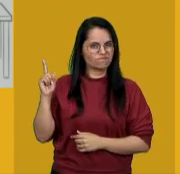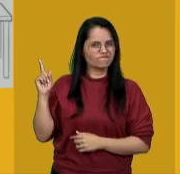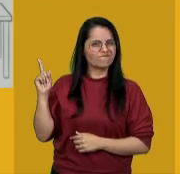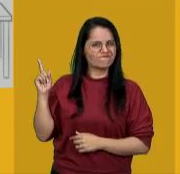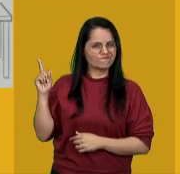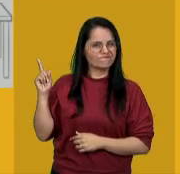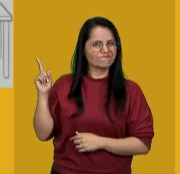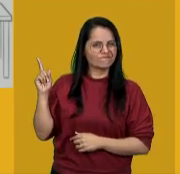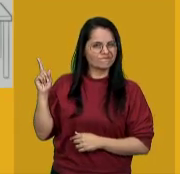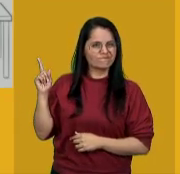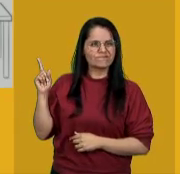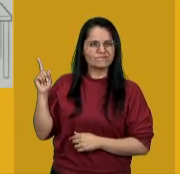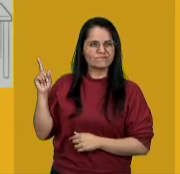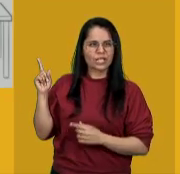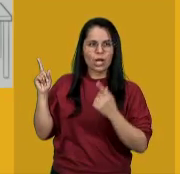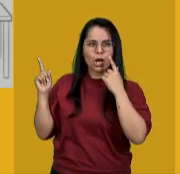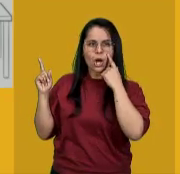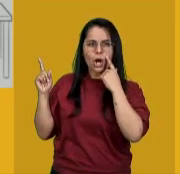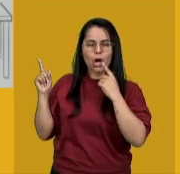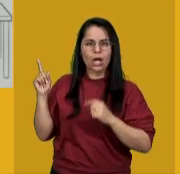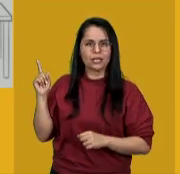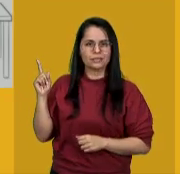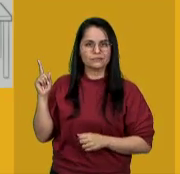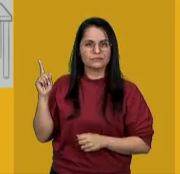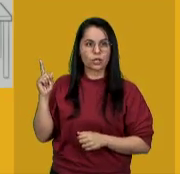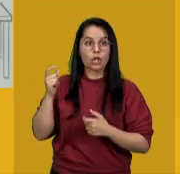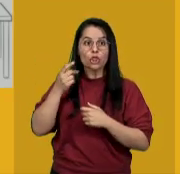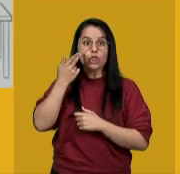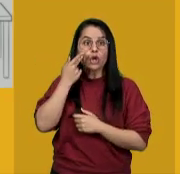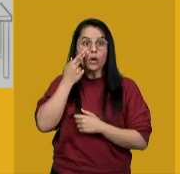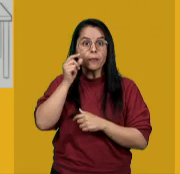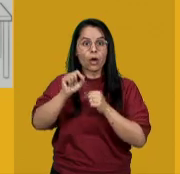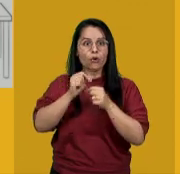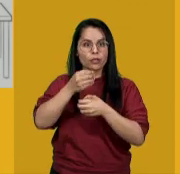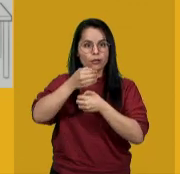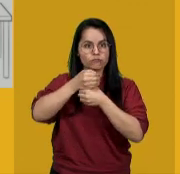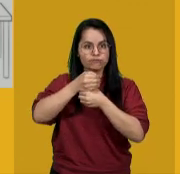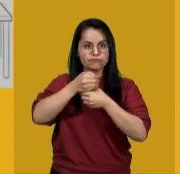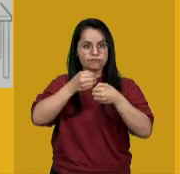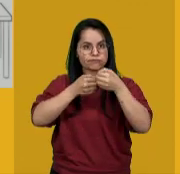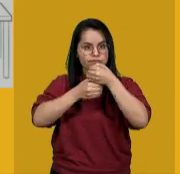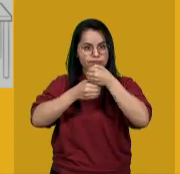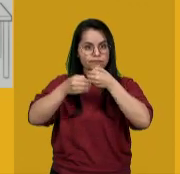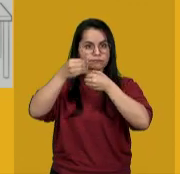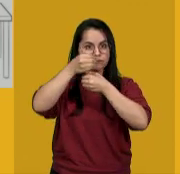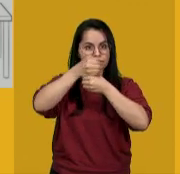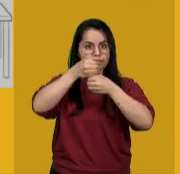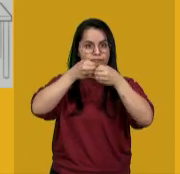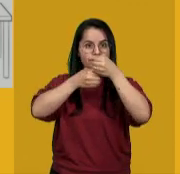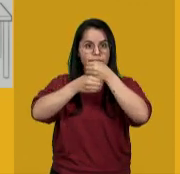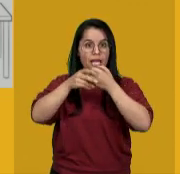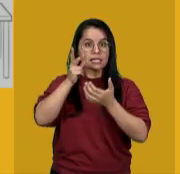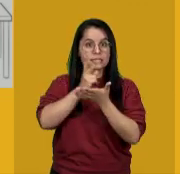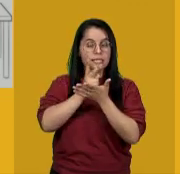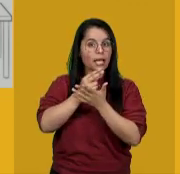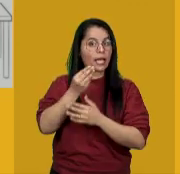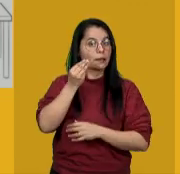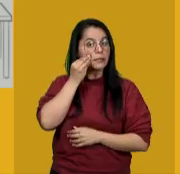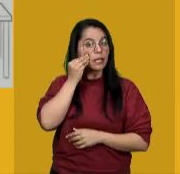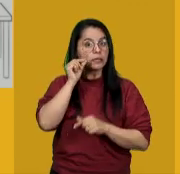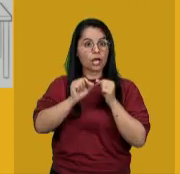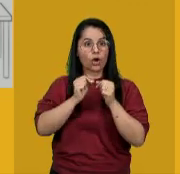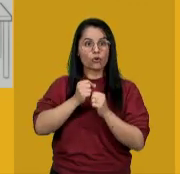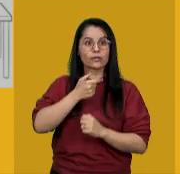Olha como que a nossa coluna normal ela deve ficar, ela deve posicionar. A gente tem que sempre tentar manter a